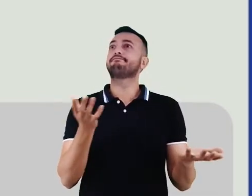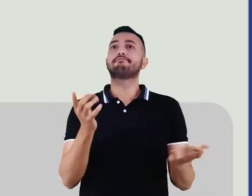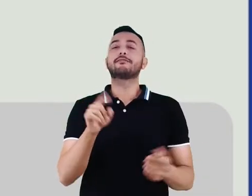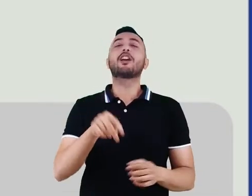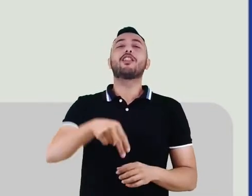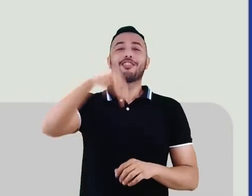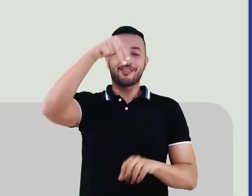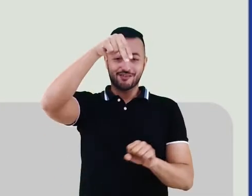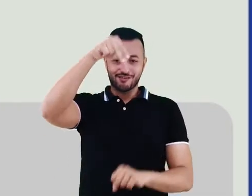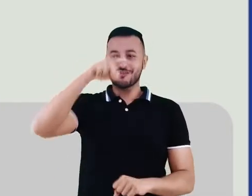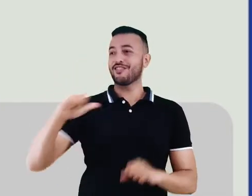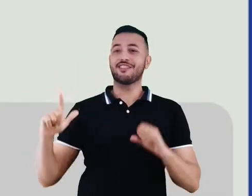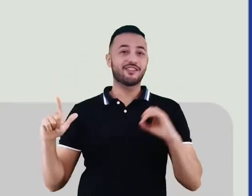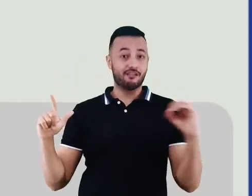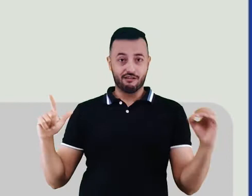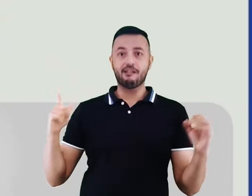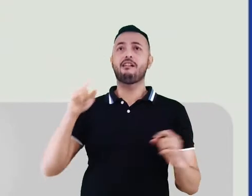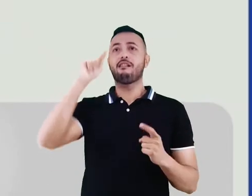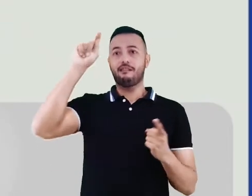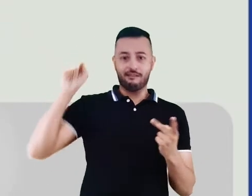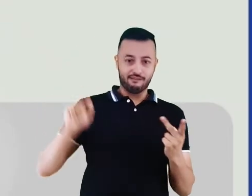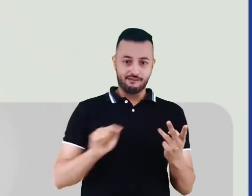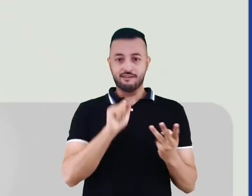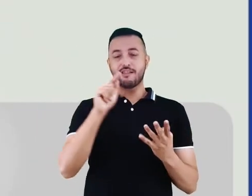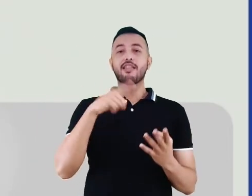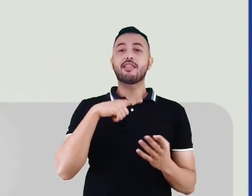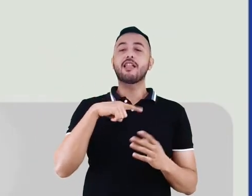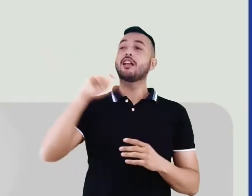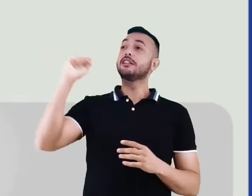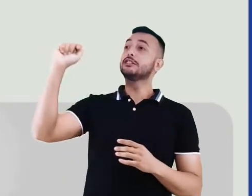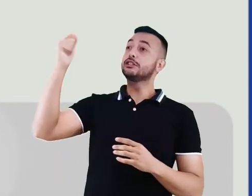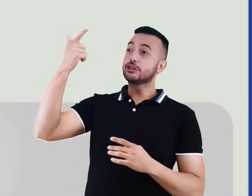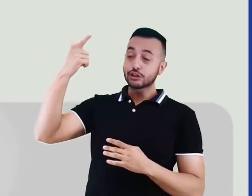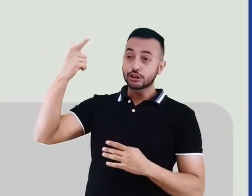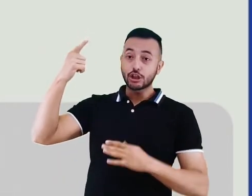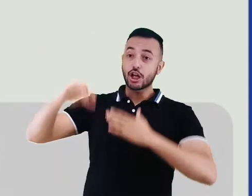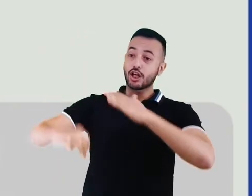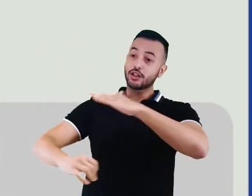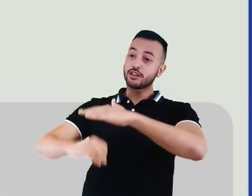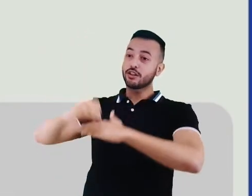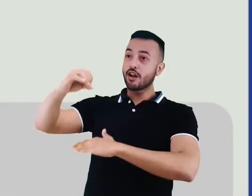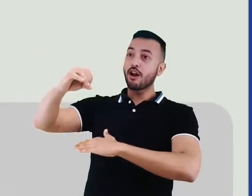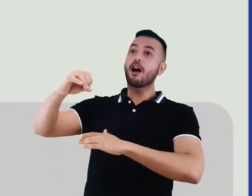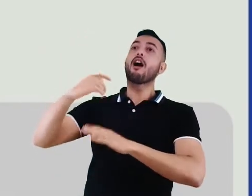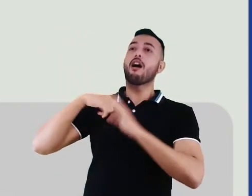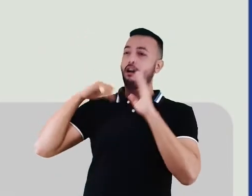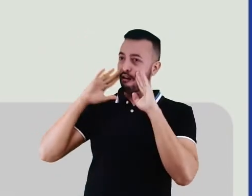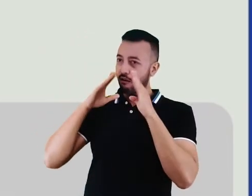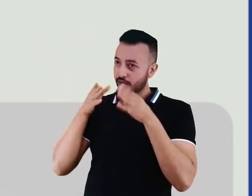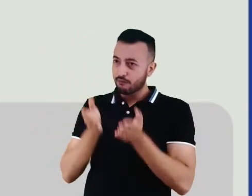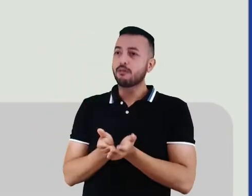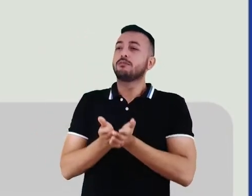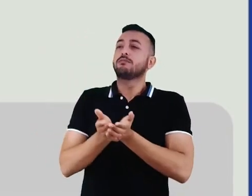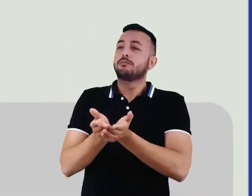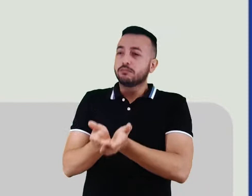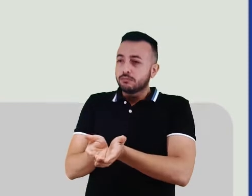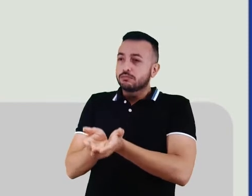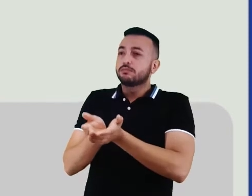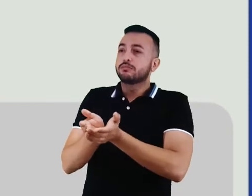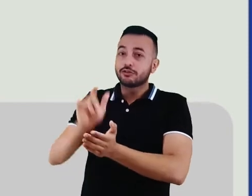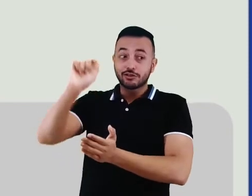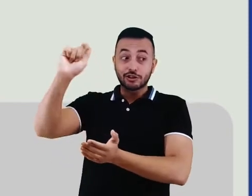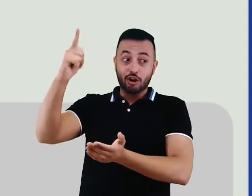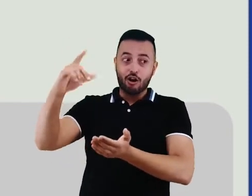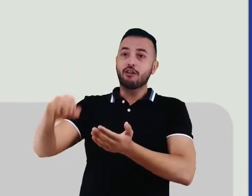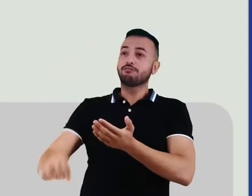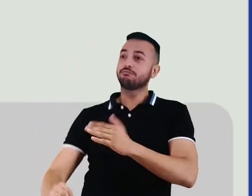lugar que eles iam no navio era para onde o sol nascia, por exemplo. Então, eles se guiavam através